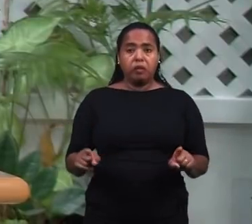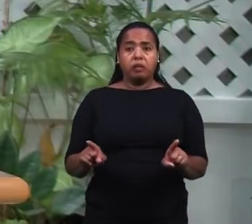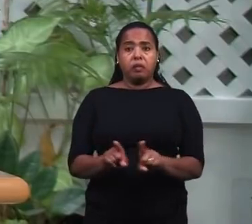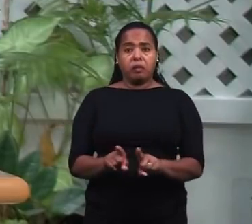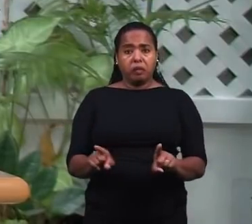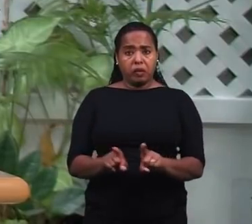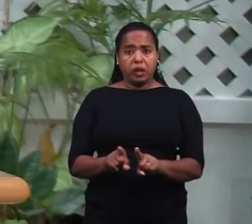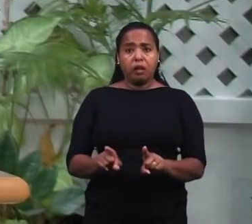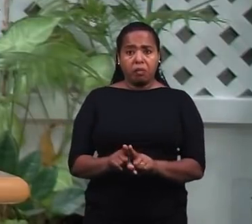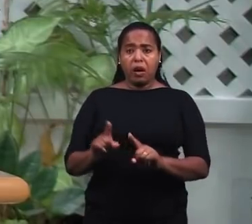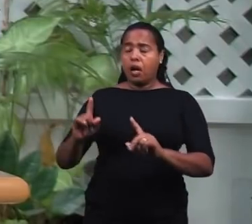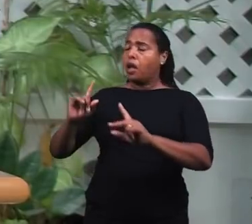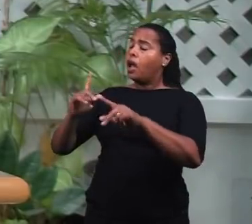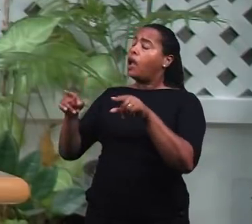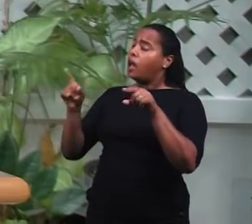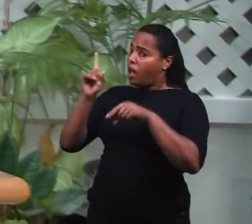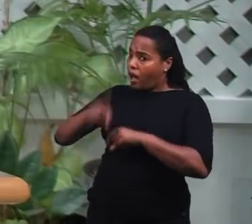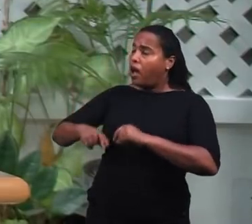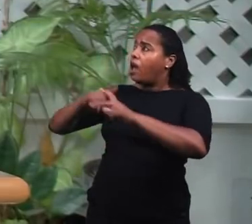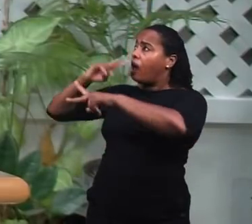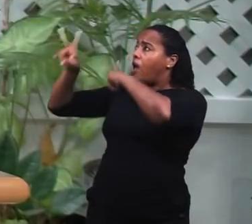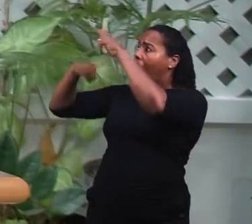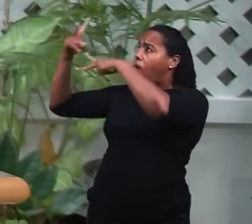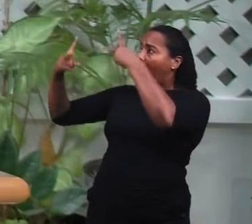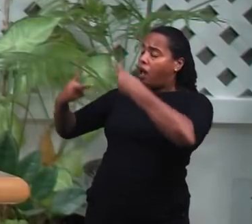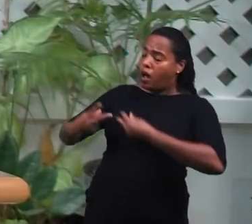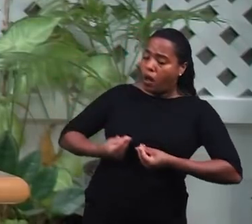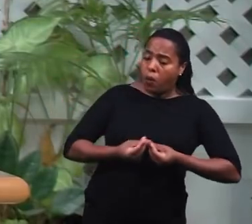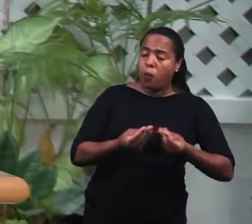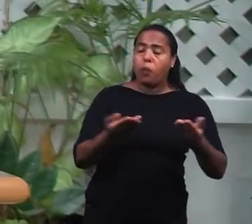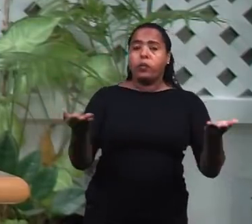também uma dádiva de Deus.